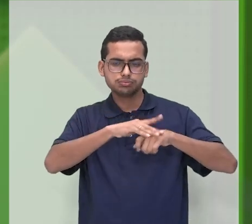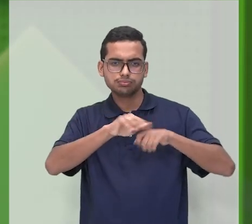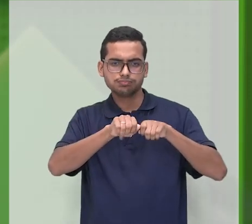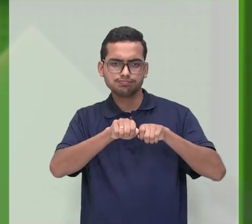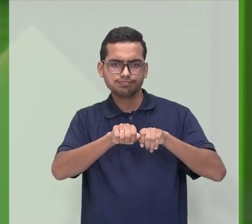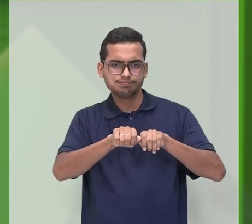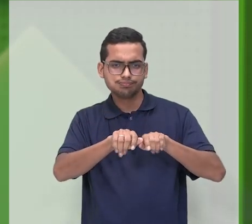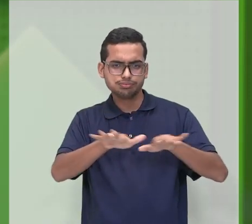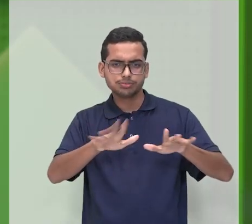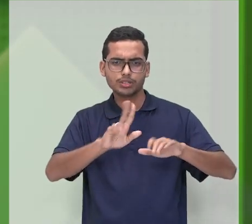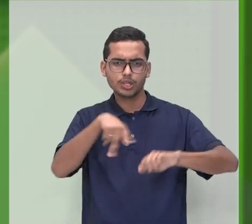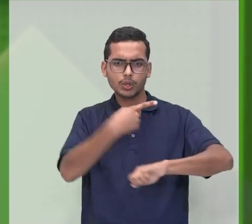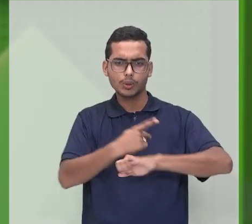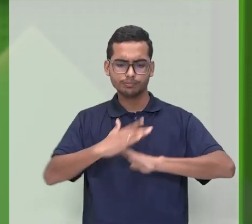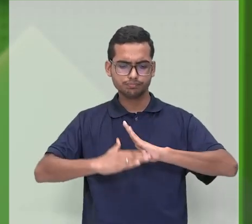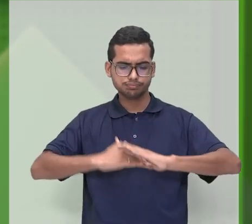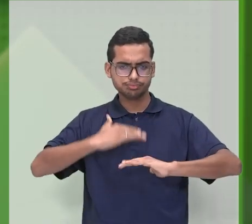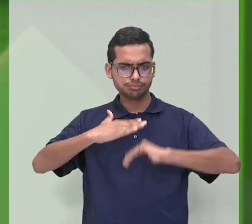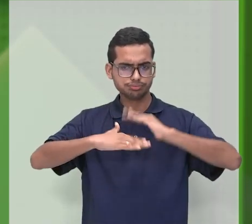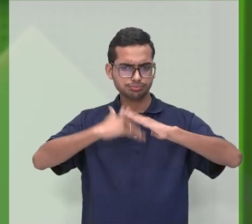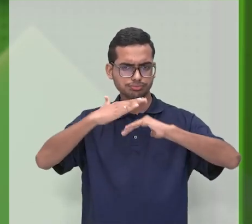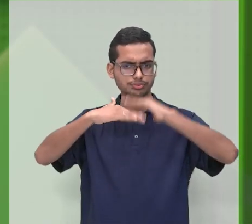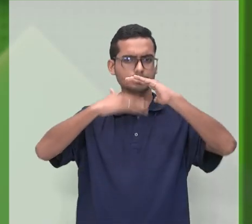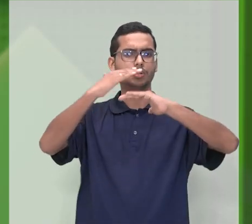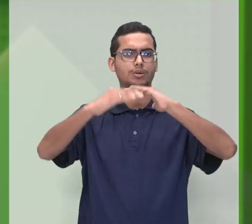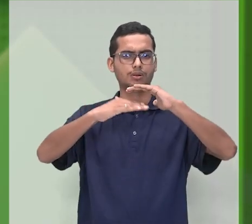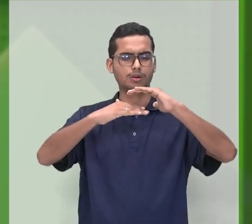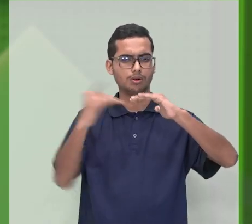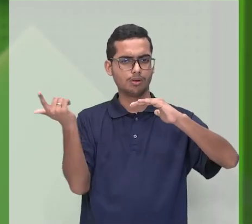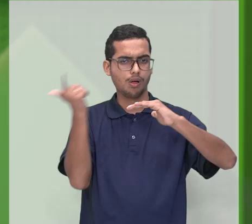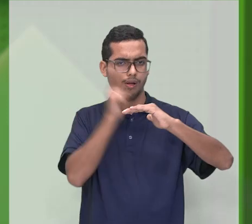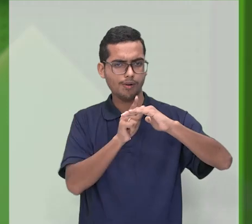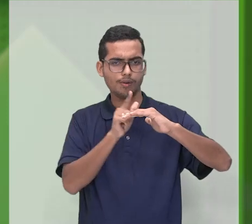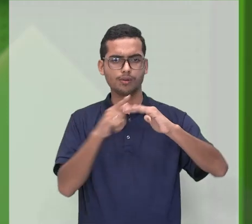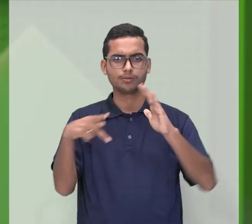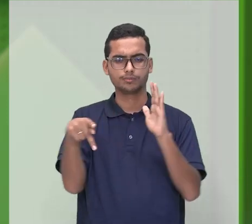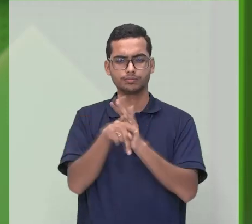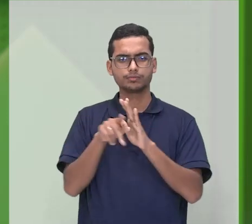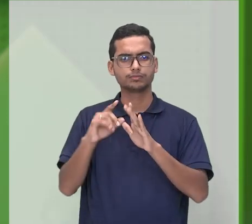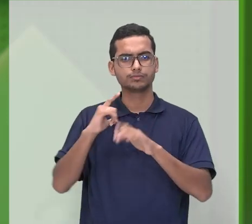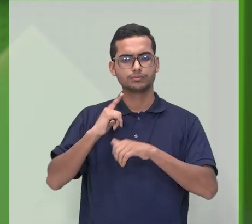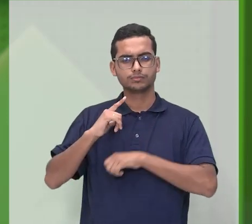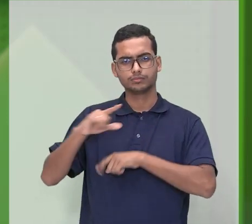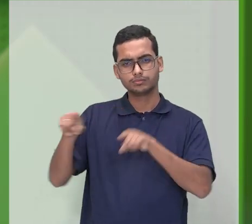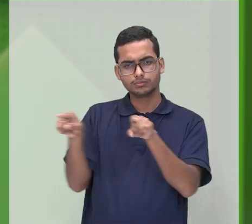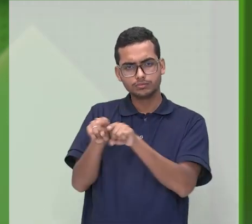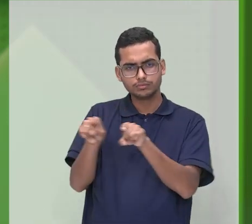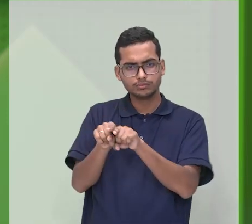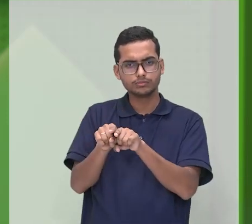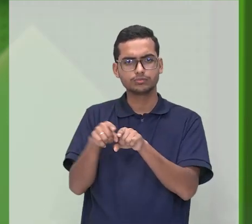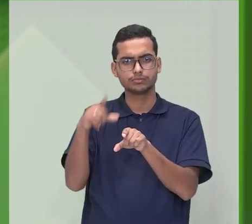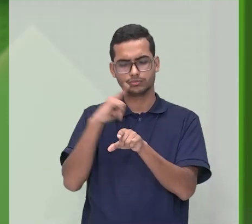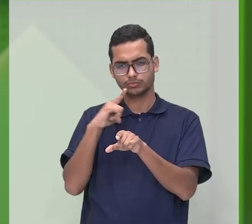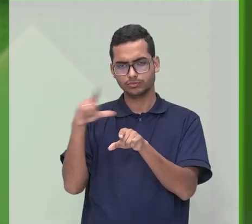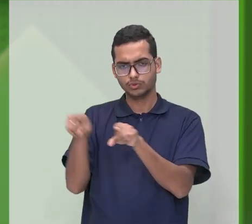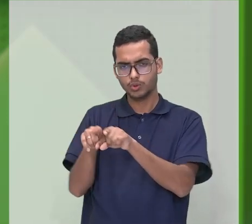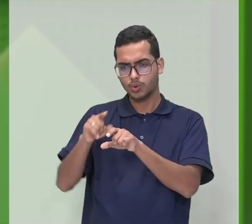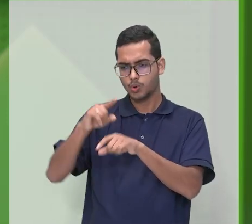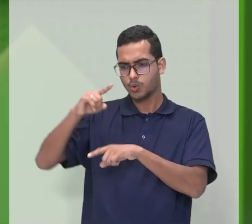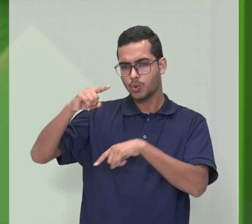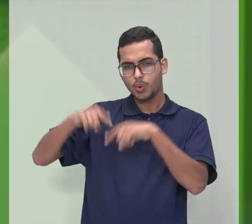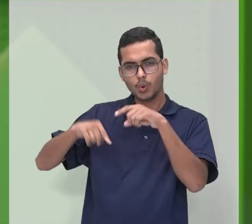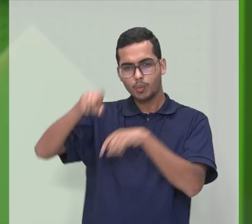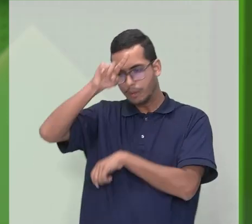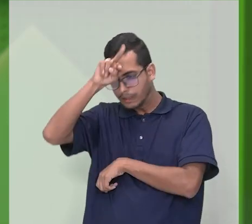de evolução, né, entre o agente infeccioso e o seu vetor. Então, por